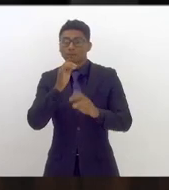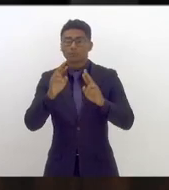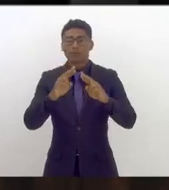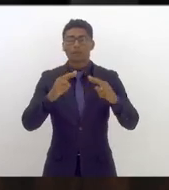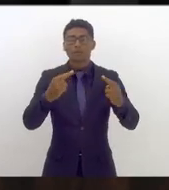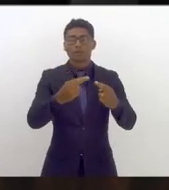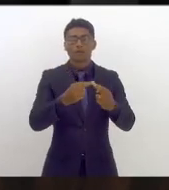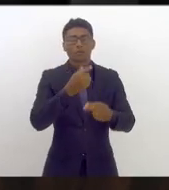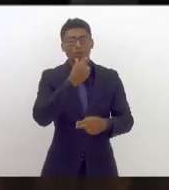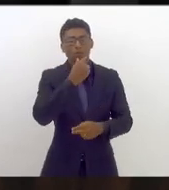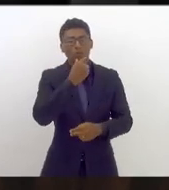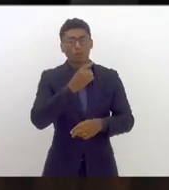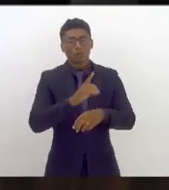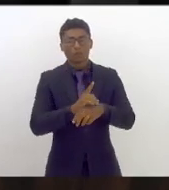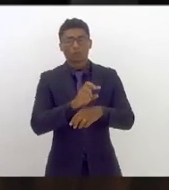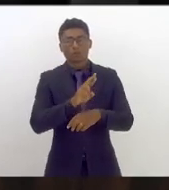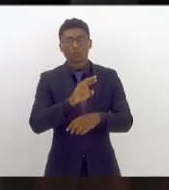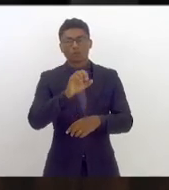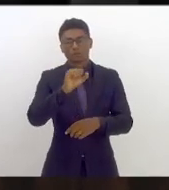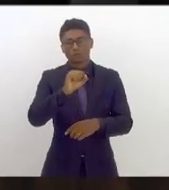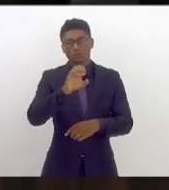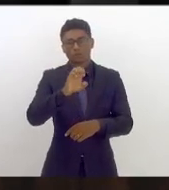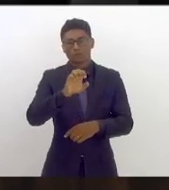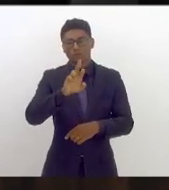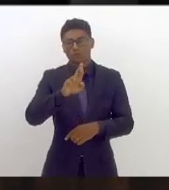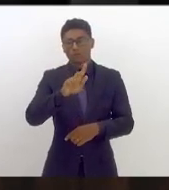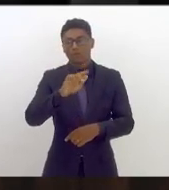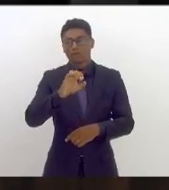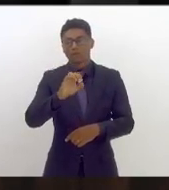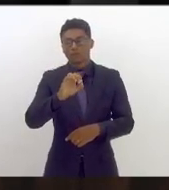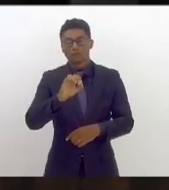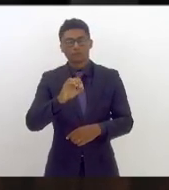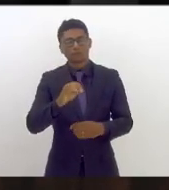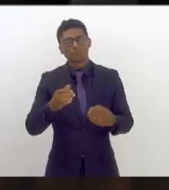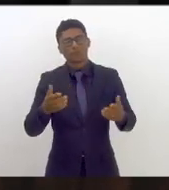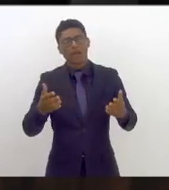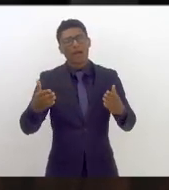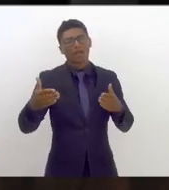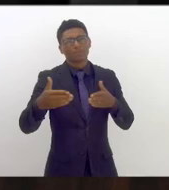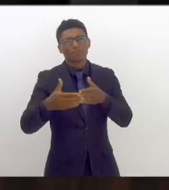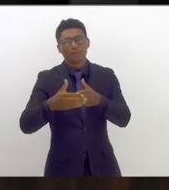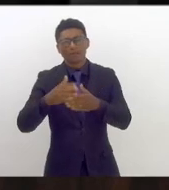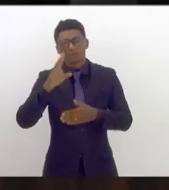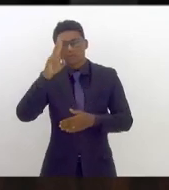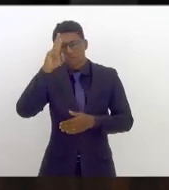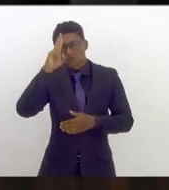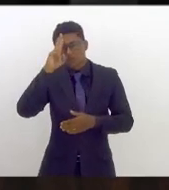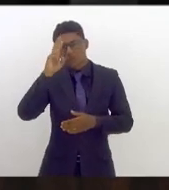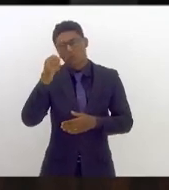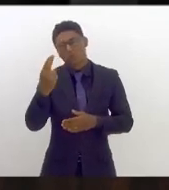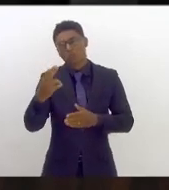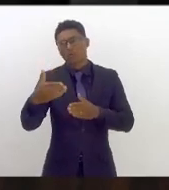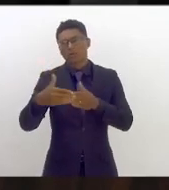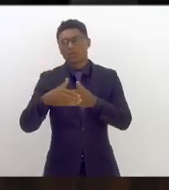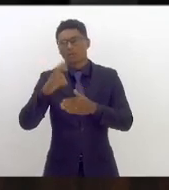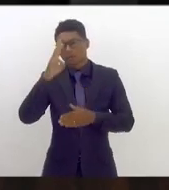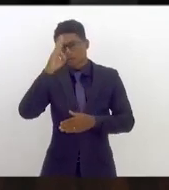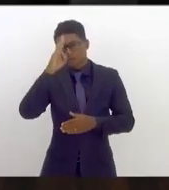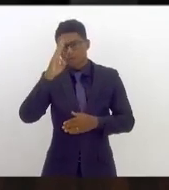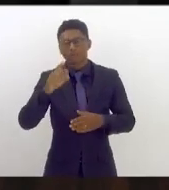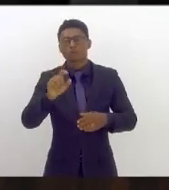Sérgio, de hoje para terça ou de hoje para segunda, Luiz Martins fica responsável pela comissão de